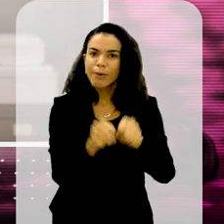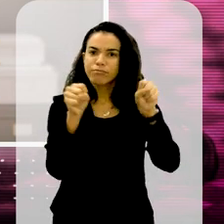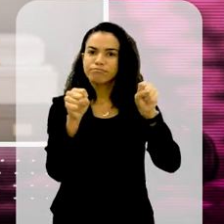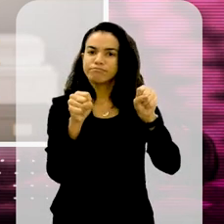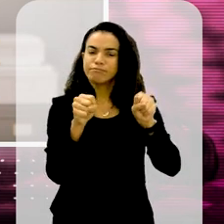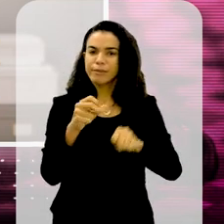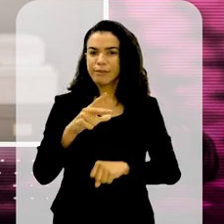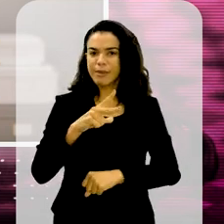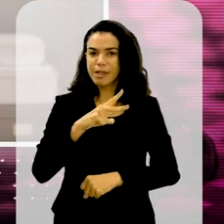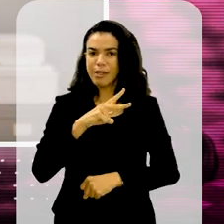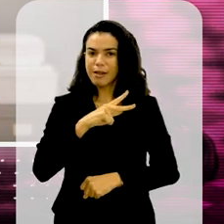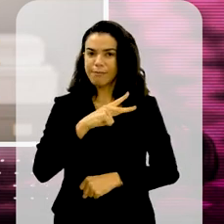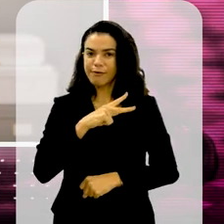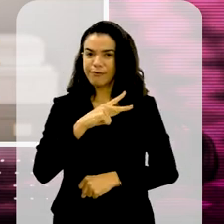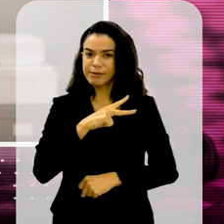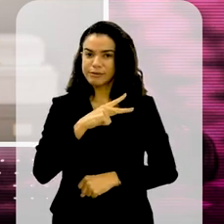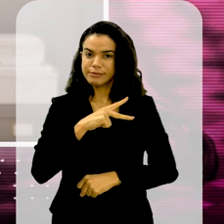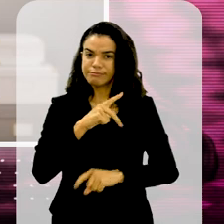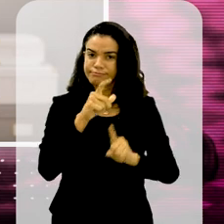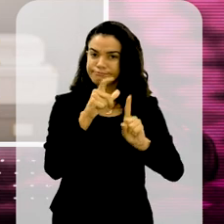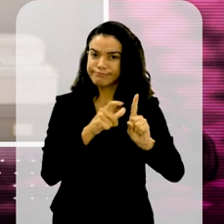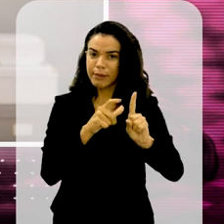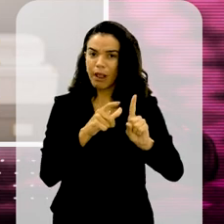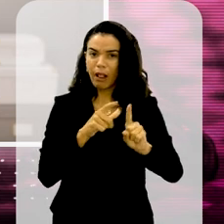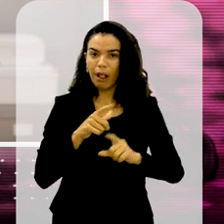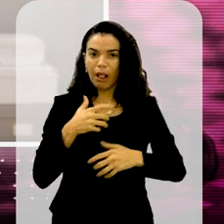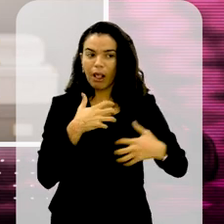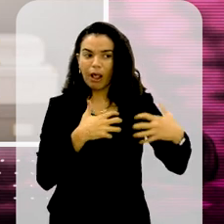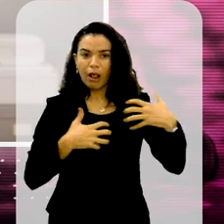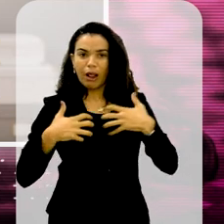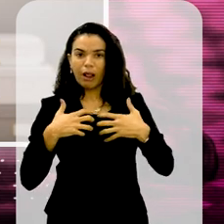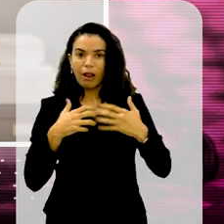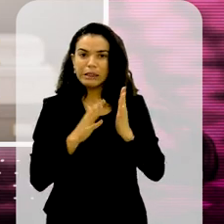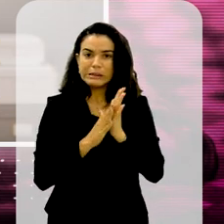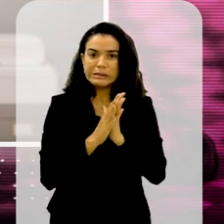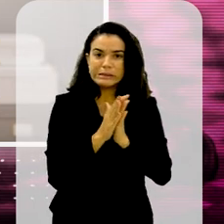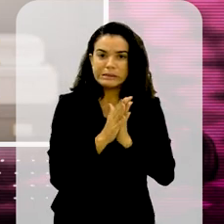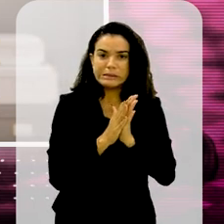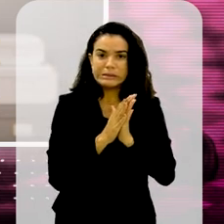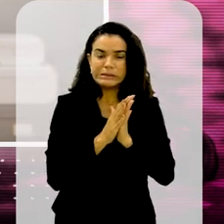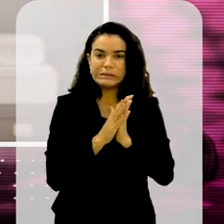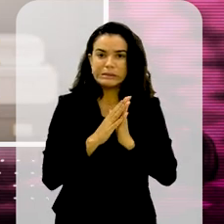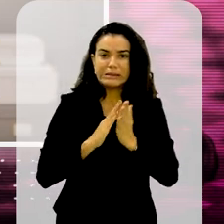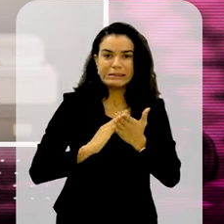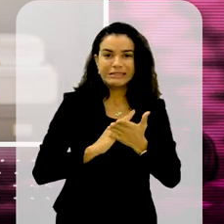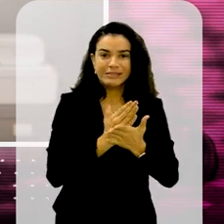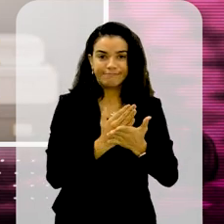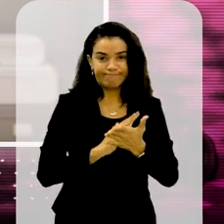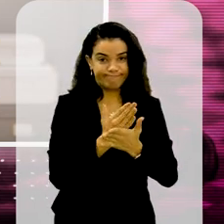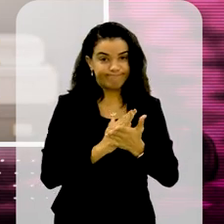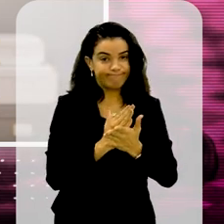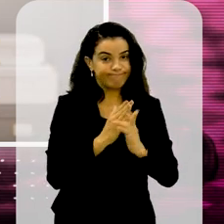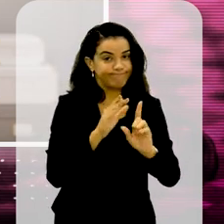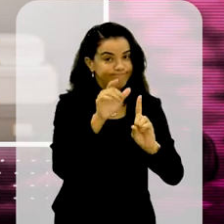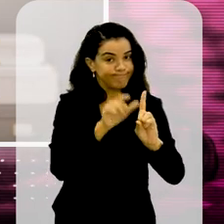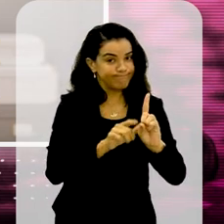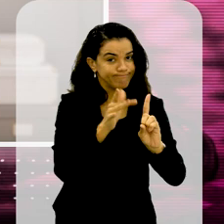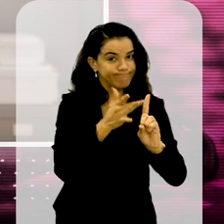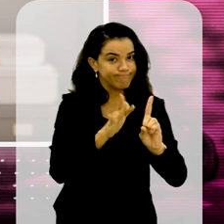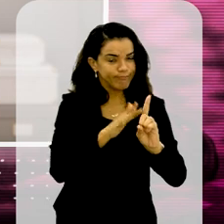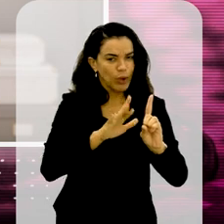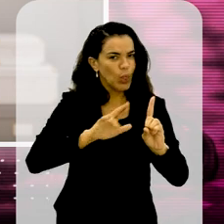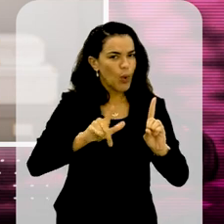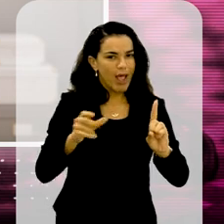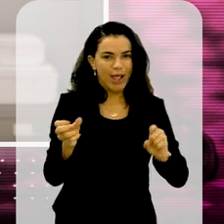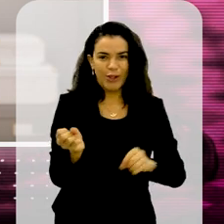da privacidade e pode causar medo, ansiedade e desconforto para a vítima. O stalking não é